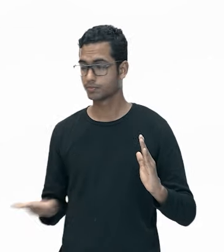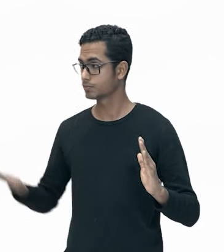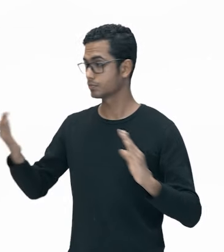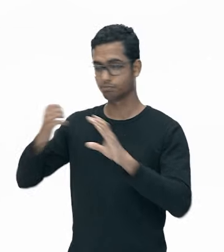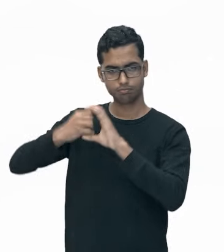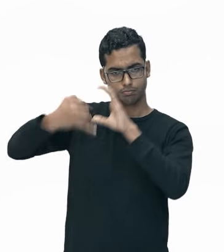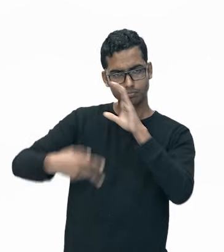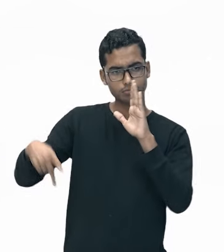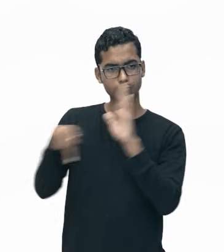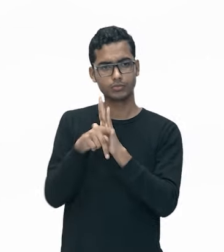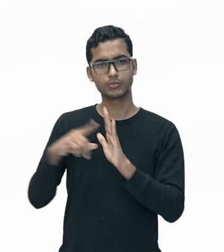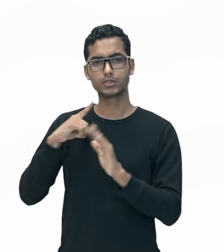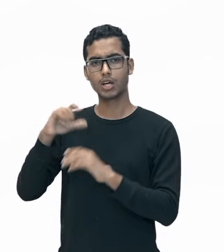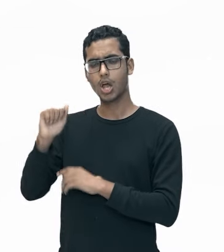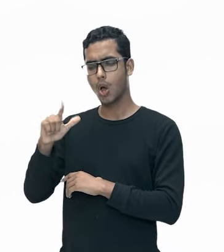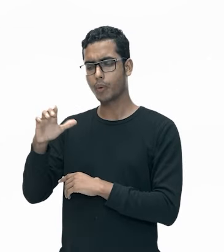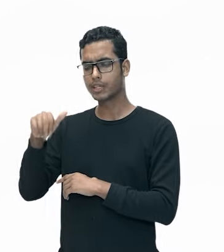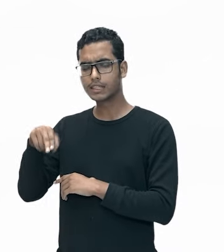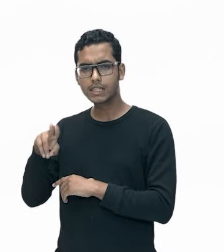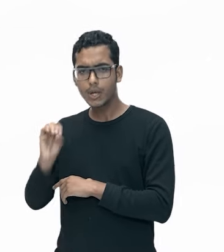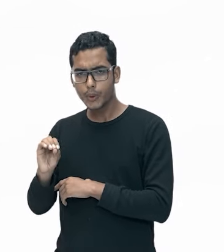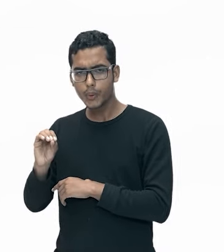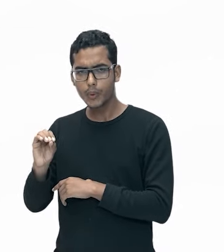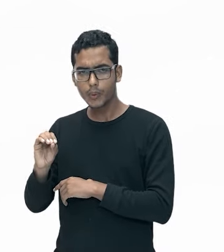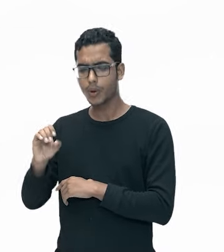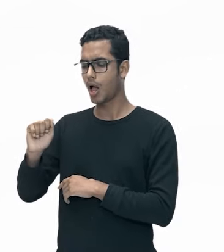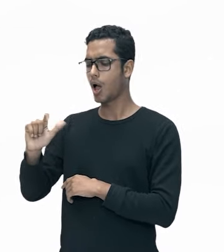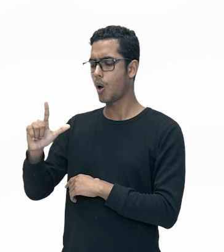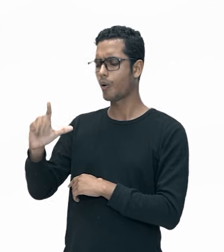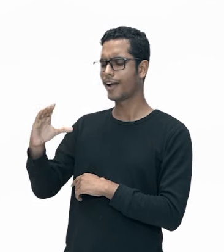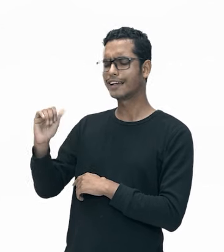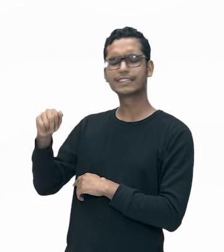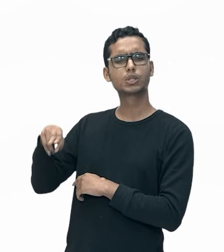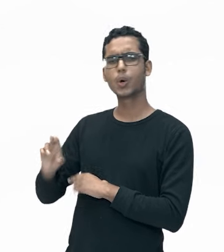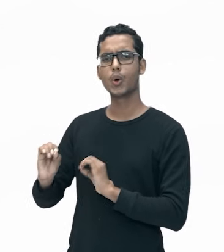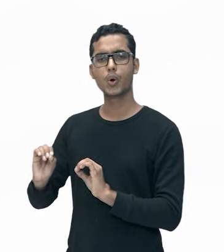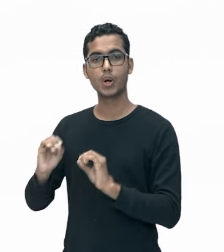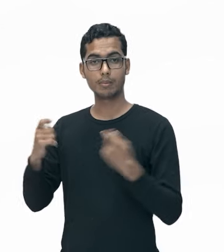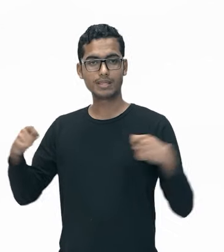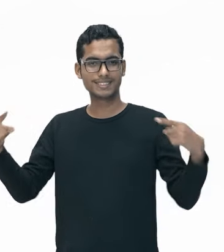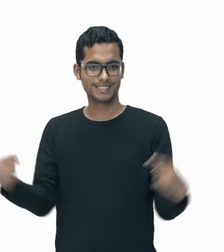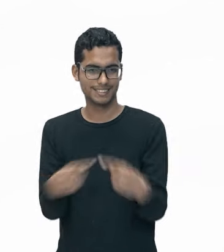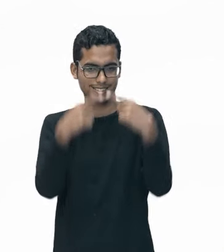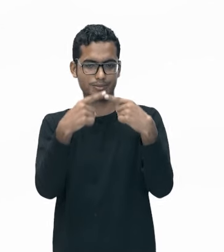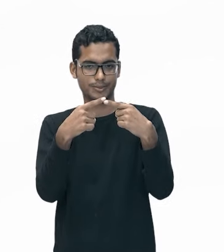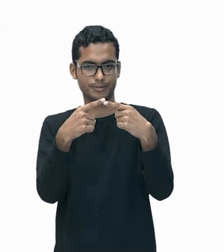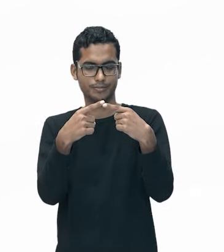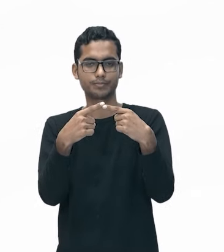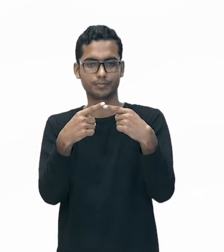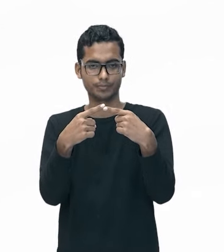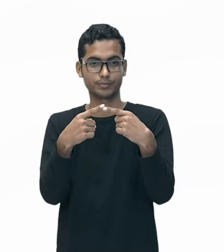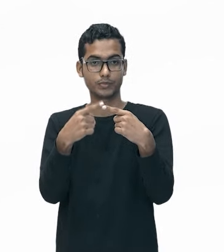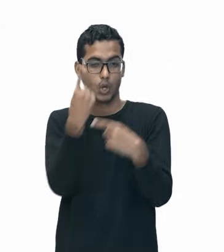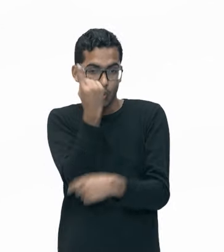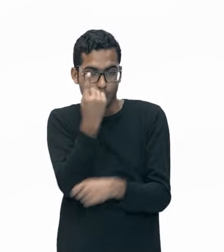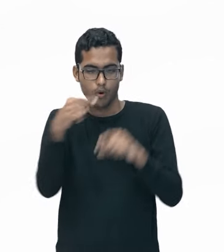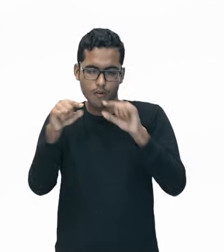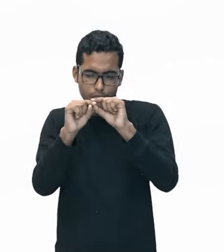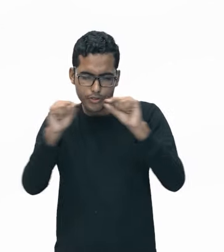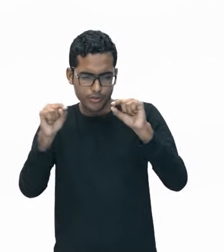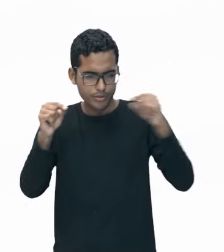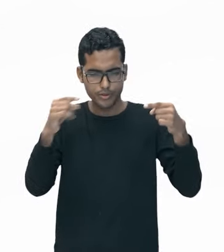a as ligações presentes ali entre os carbonos tem que ser ligações simples é aquela ligação de um tracinho só